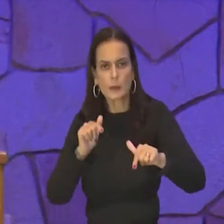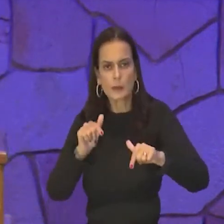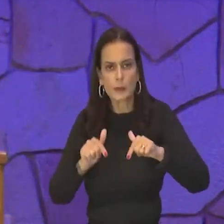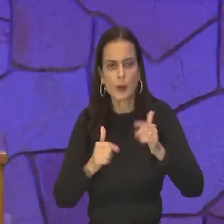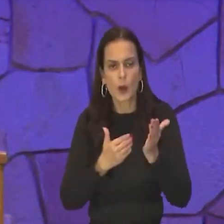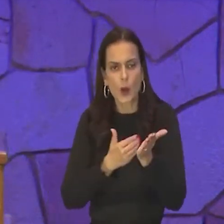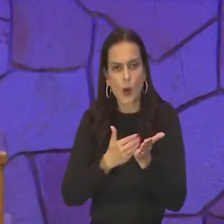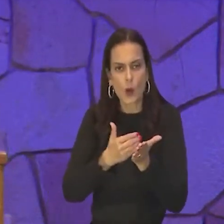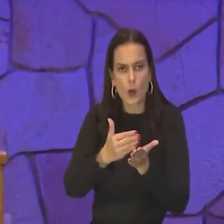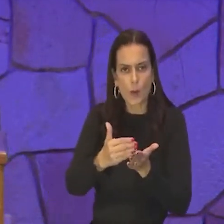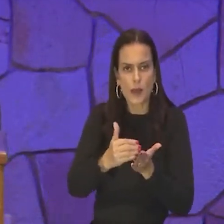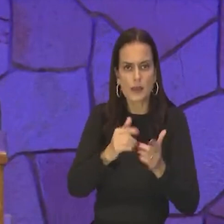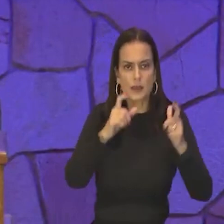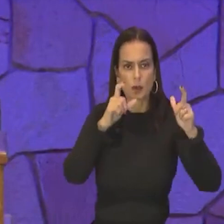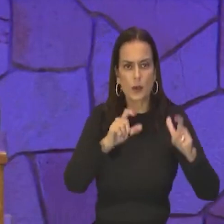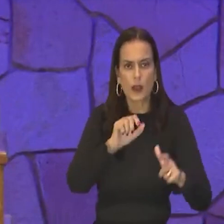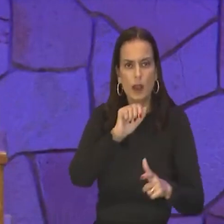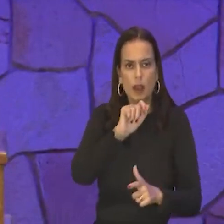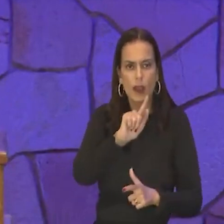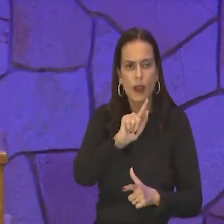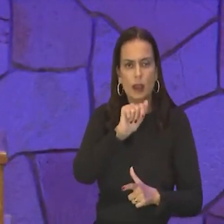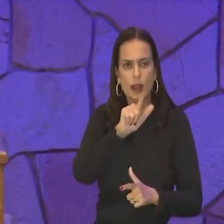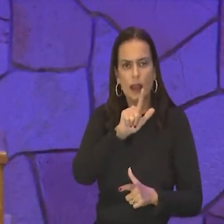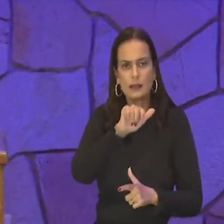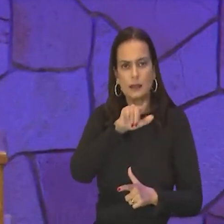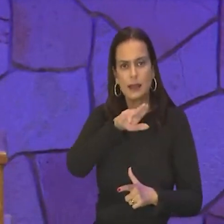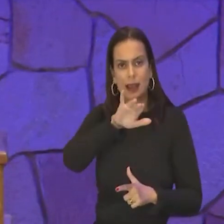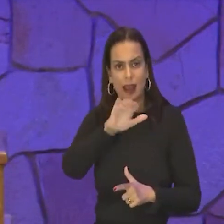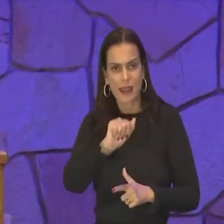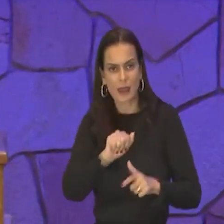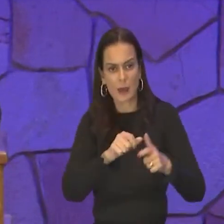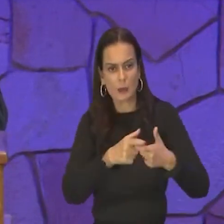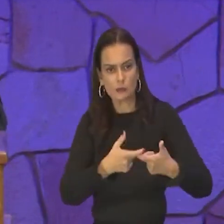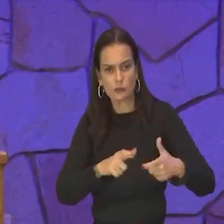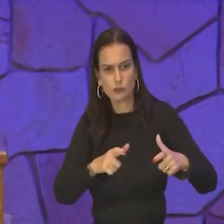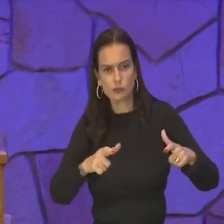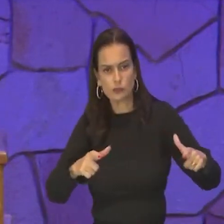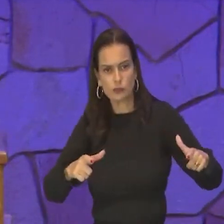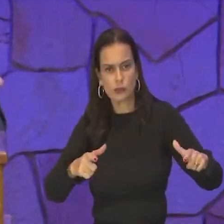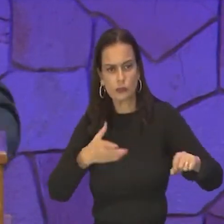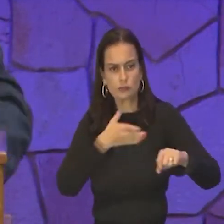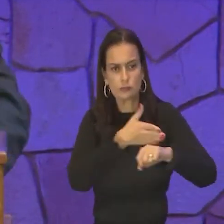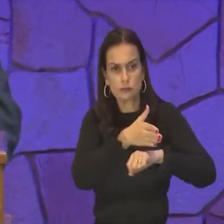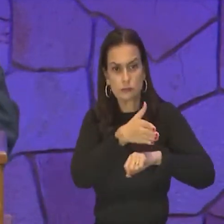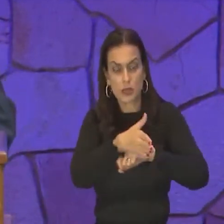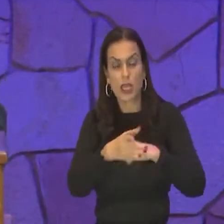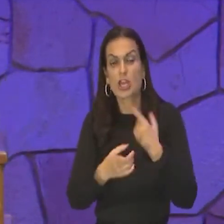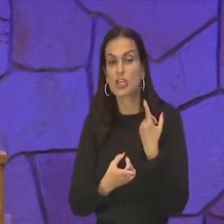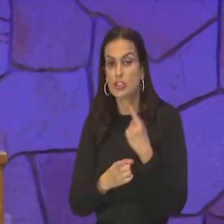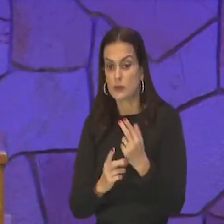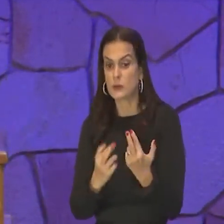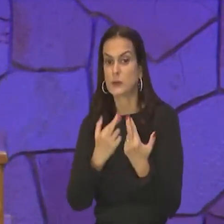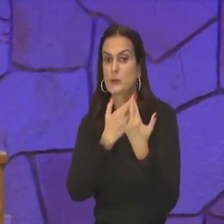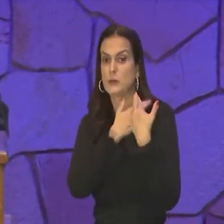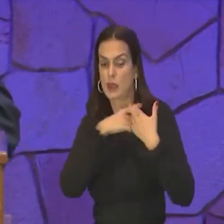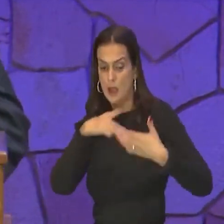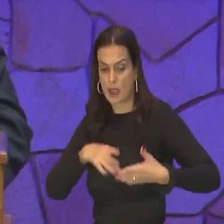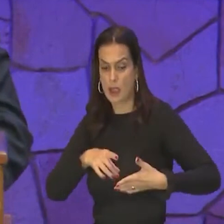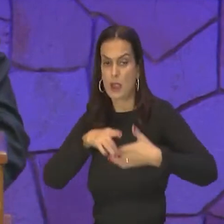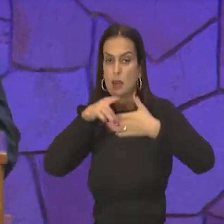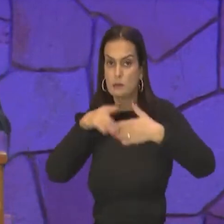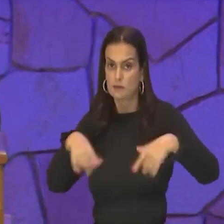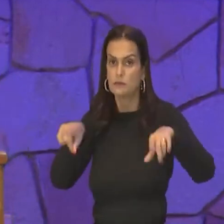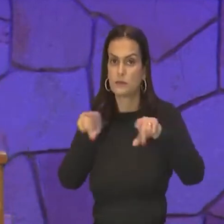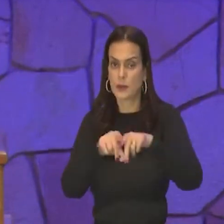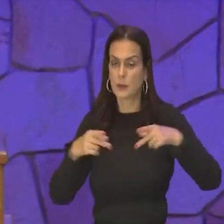na Galileia, e vai se estendendo a todo Israel, e os discípulos assumem esta liderança na pregação do